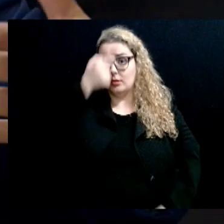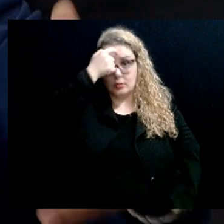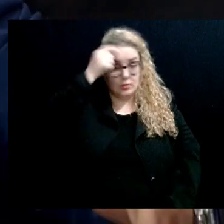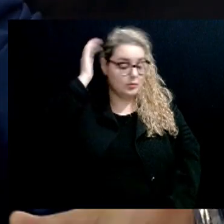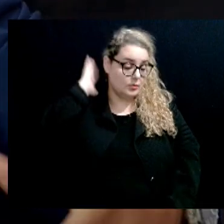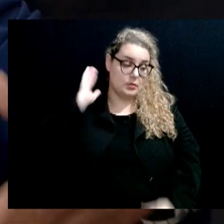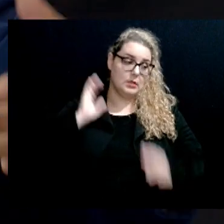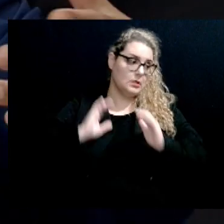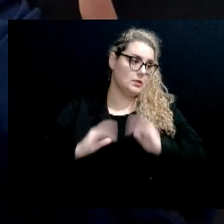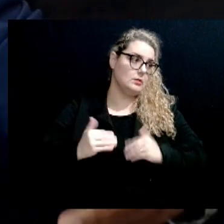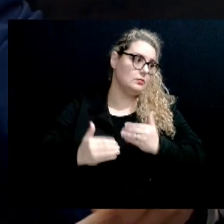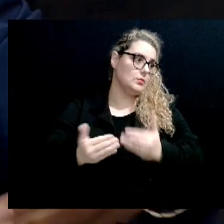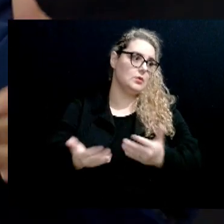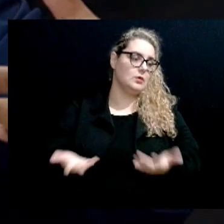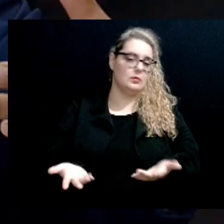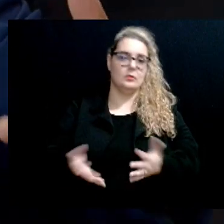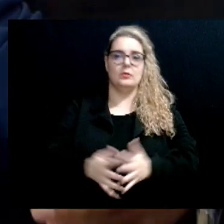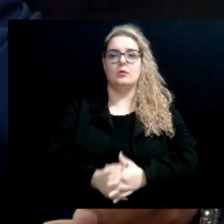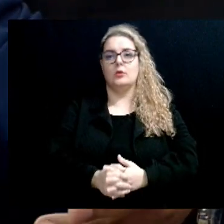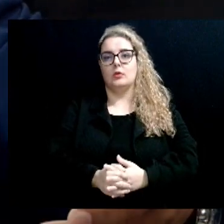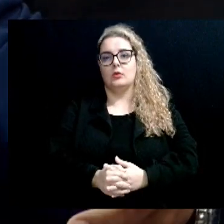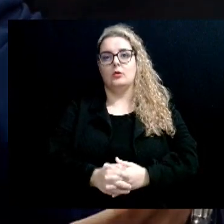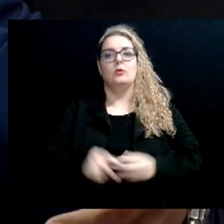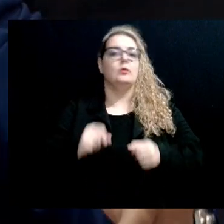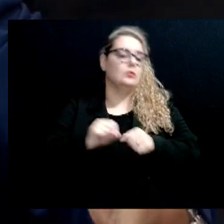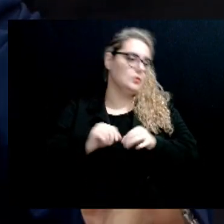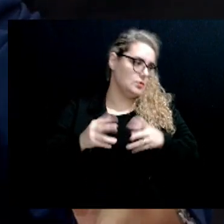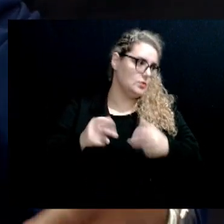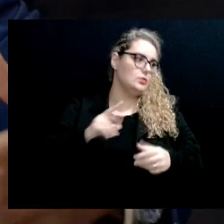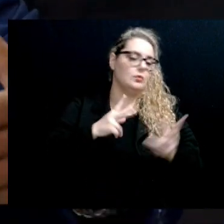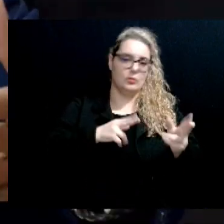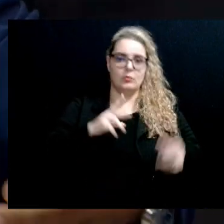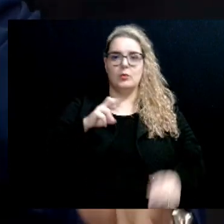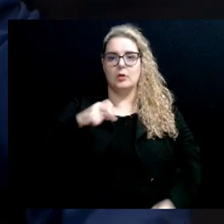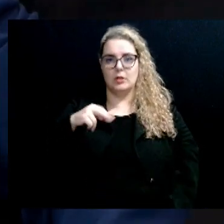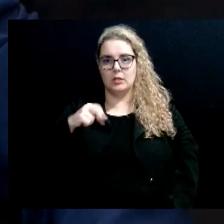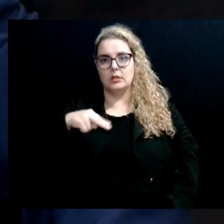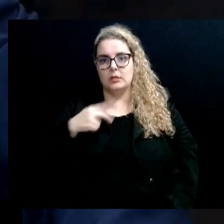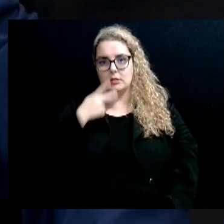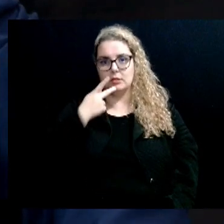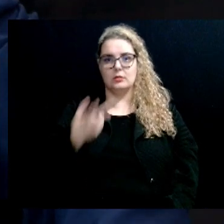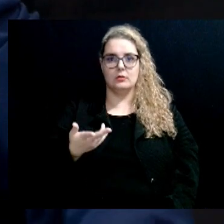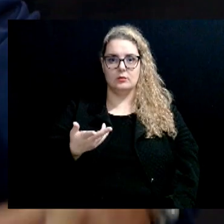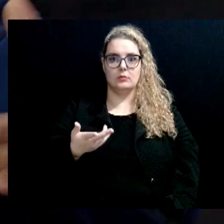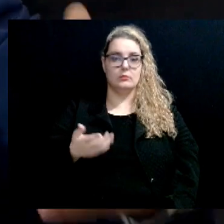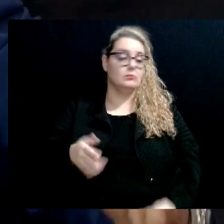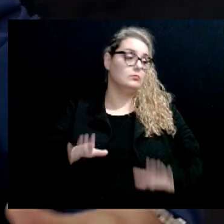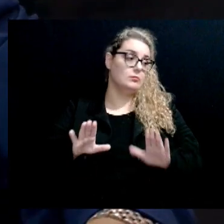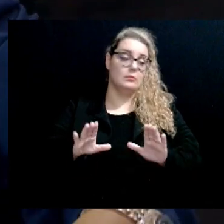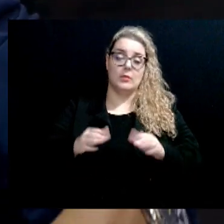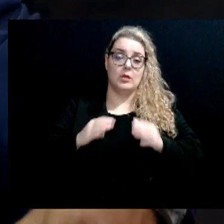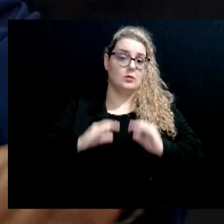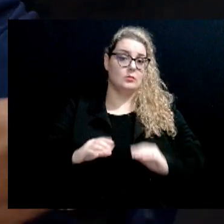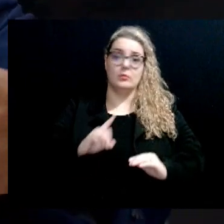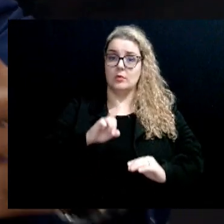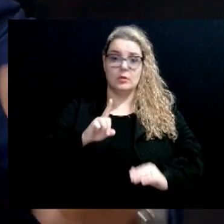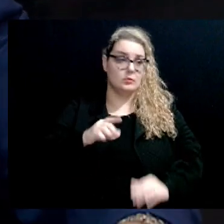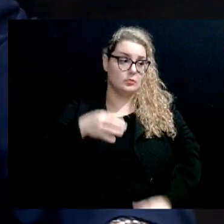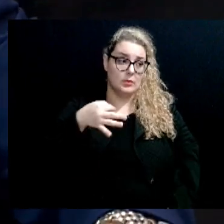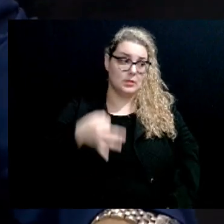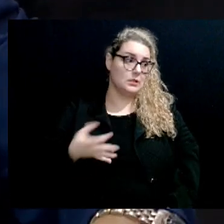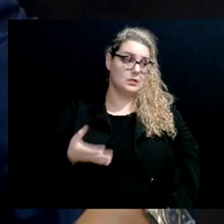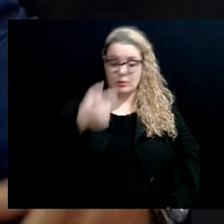Ela vai fazendo tudo isso que o Renan disse, mas o comportamento é inconsciente. Ela aceita, ela